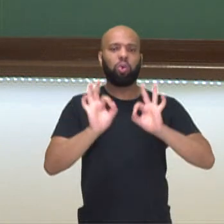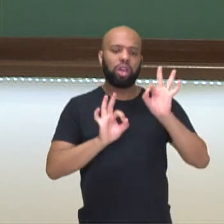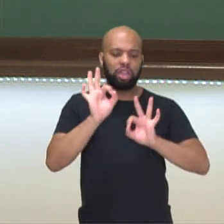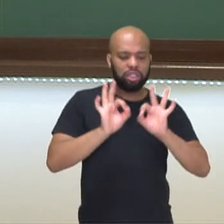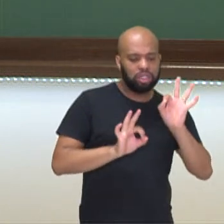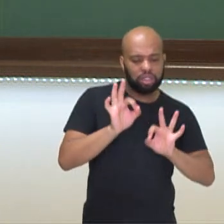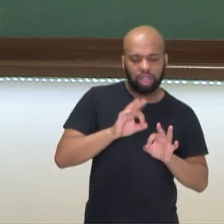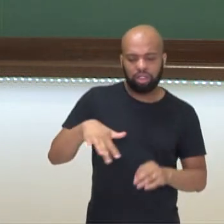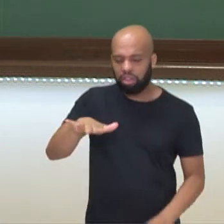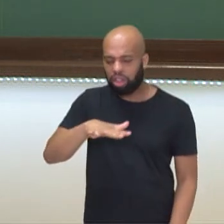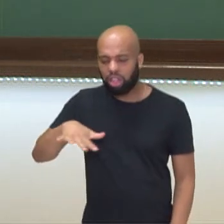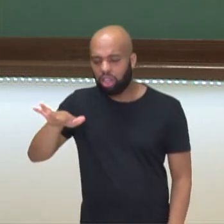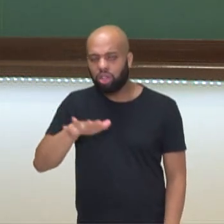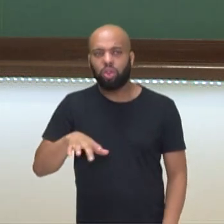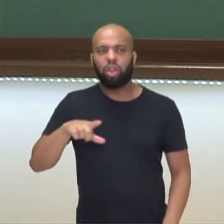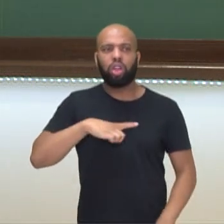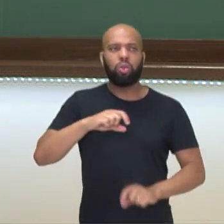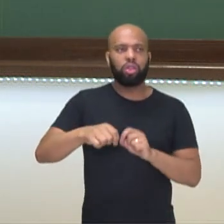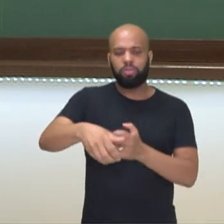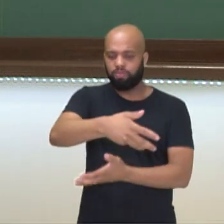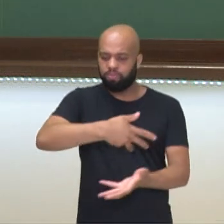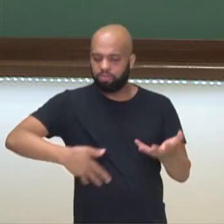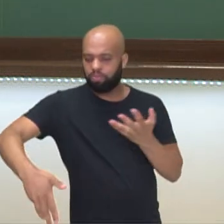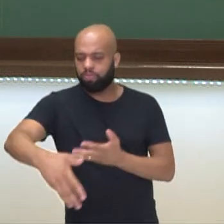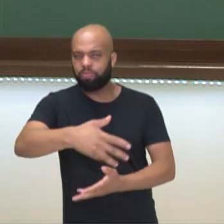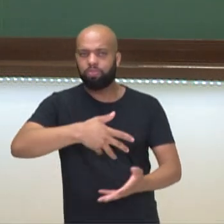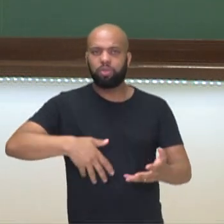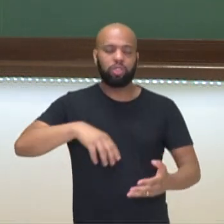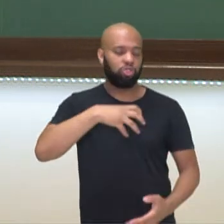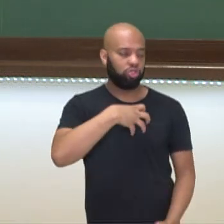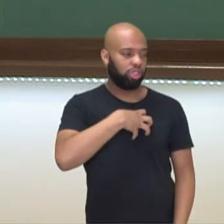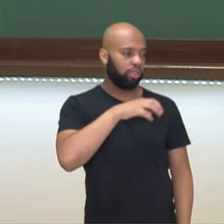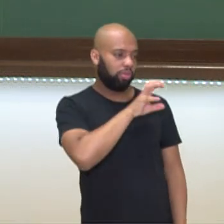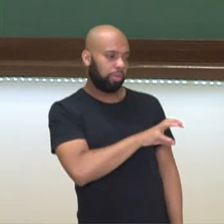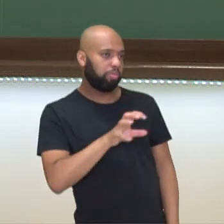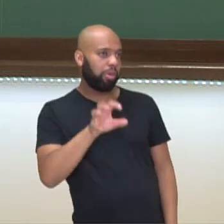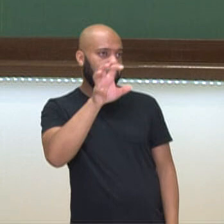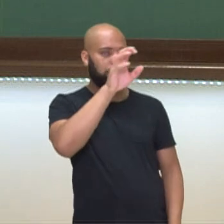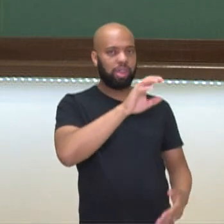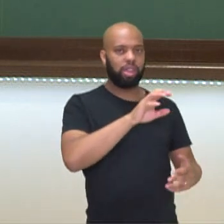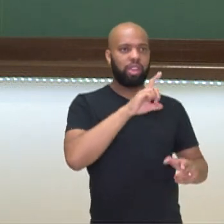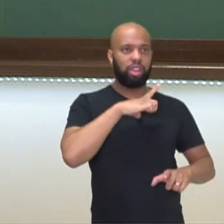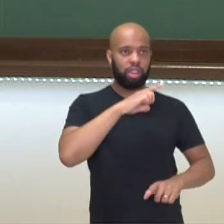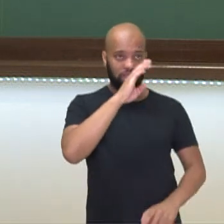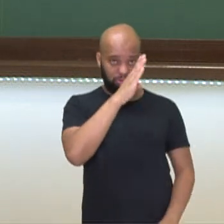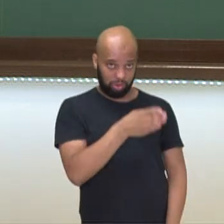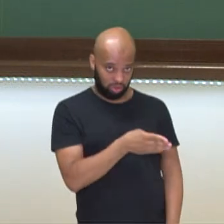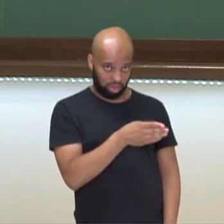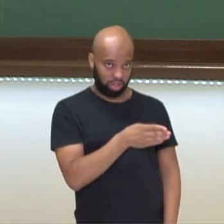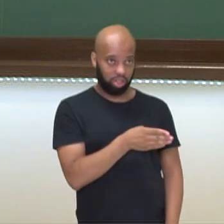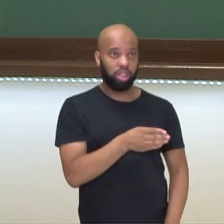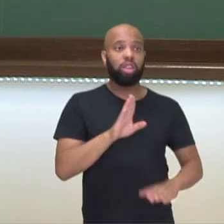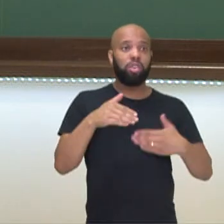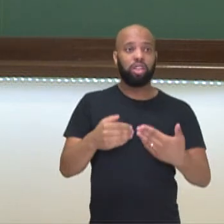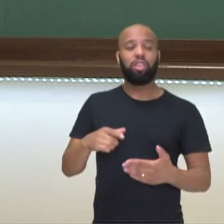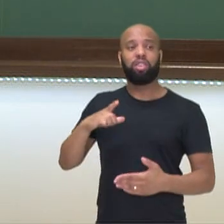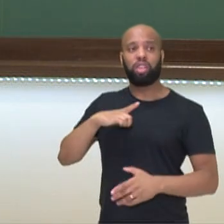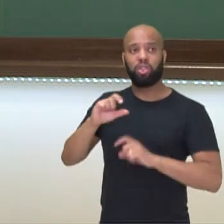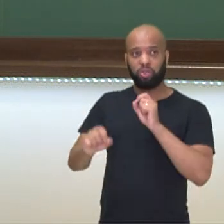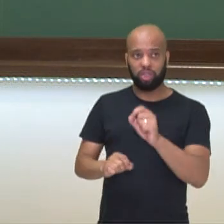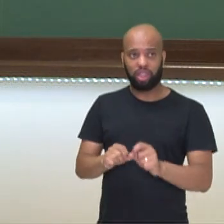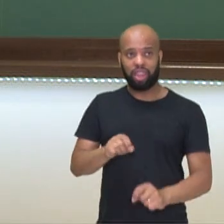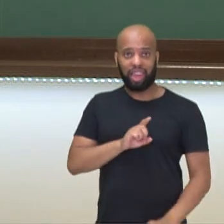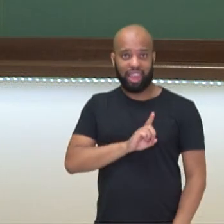território, articulando as regiões geográficas imediatas, tá ok? Então, existe uma distinção. As regiões